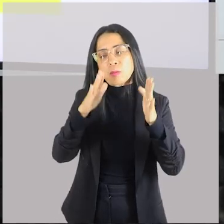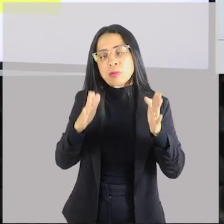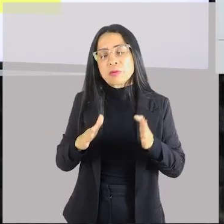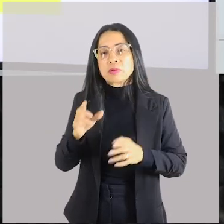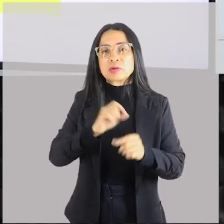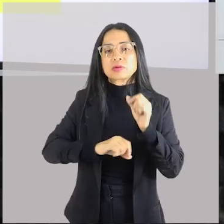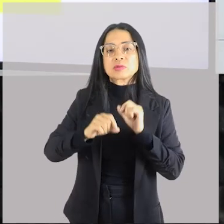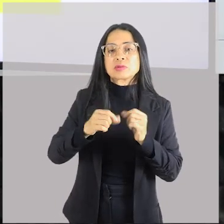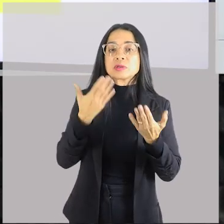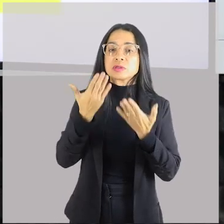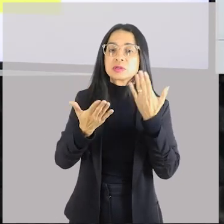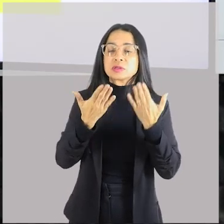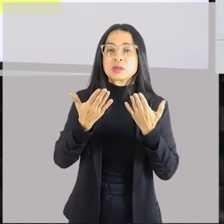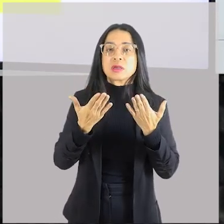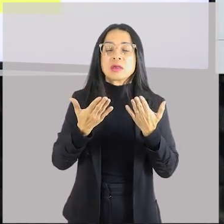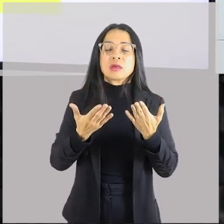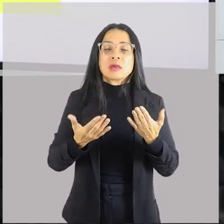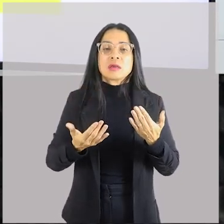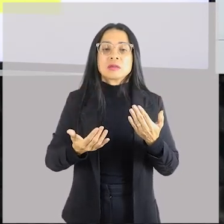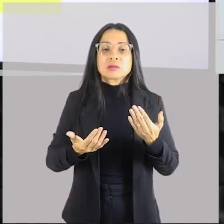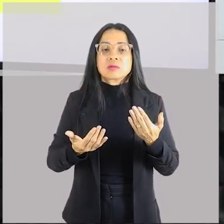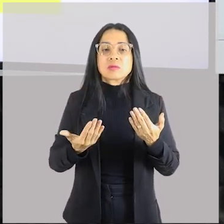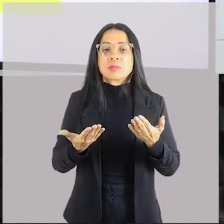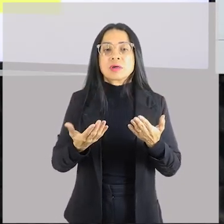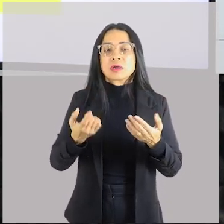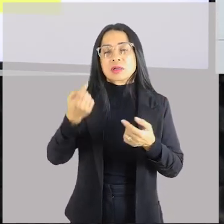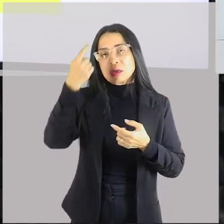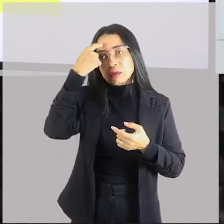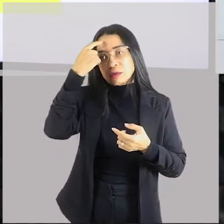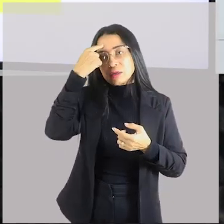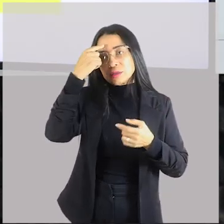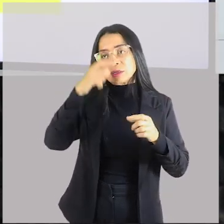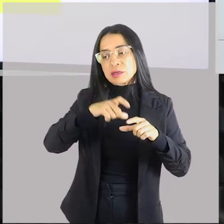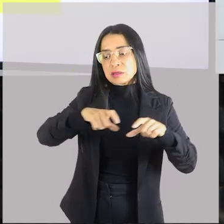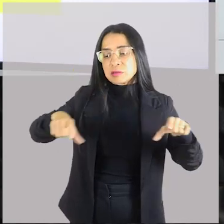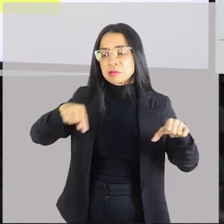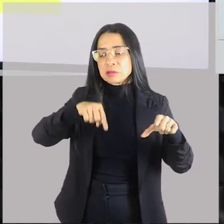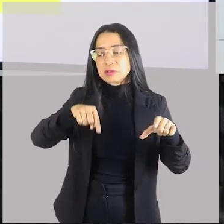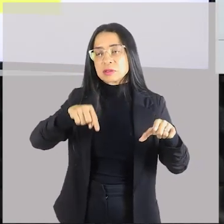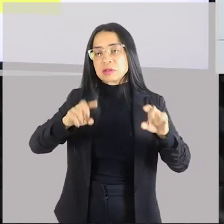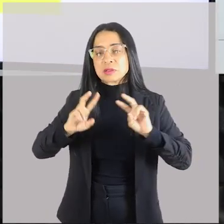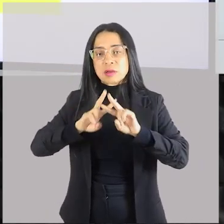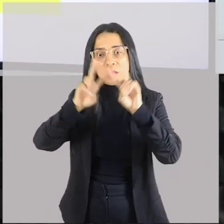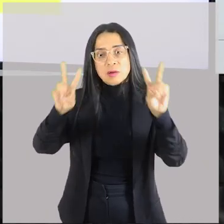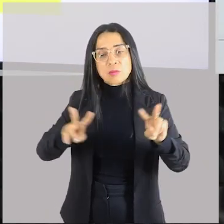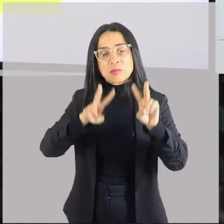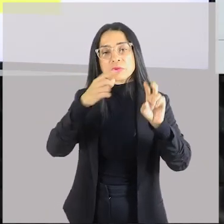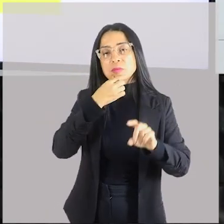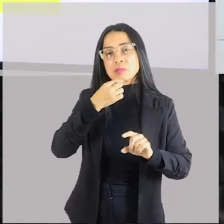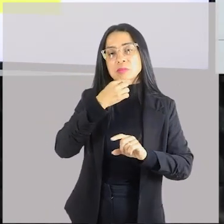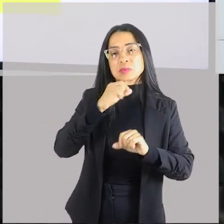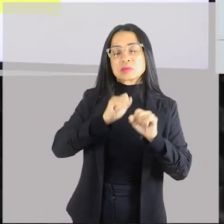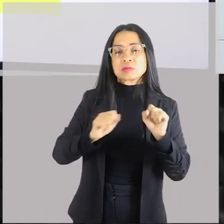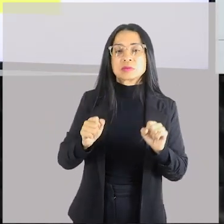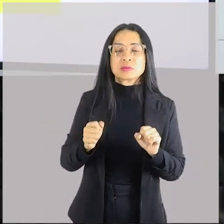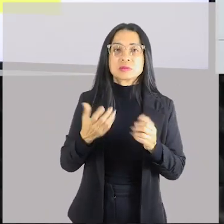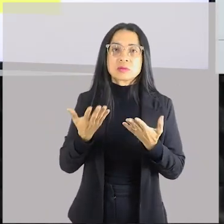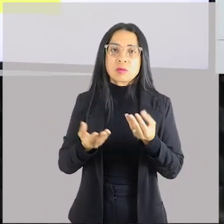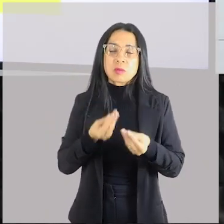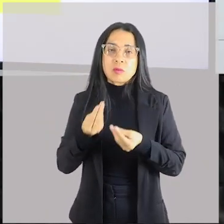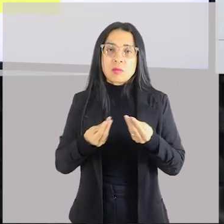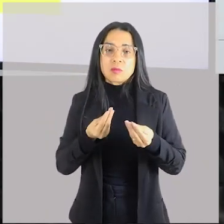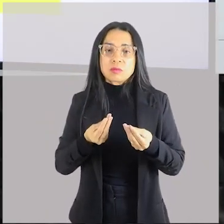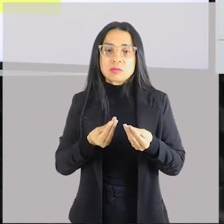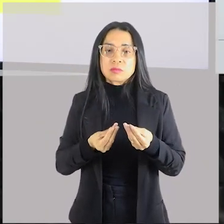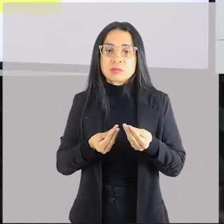compara quando ela está deitada a ideia da Mulher em beço esplêndido como se fosse é uma visão masculina óbvia né uma visão com o termo